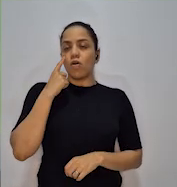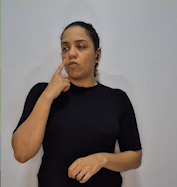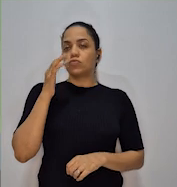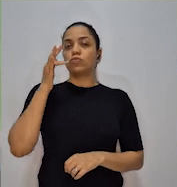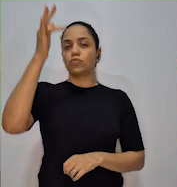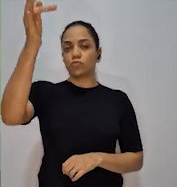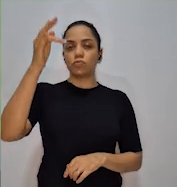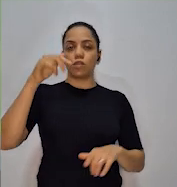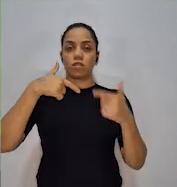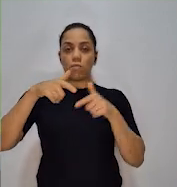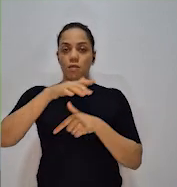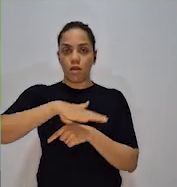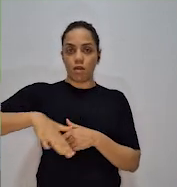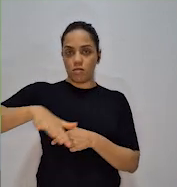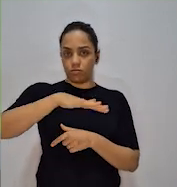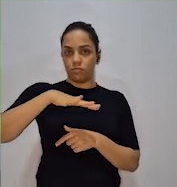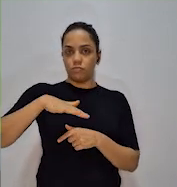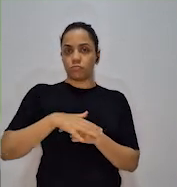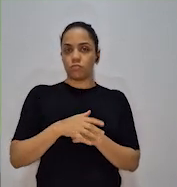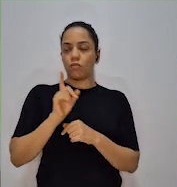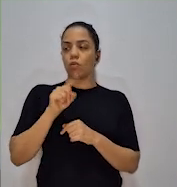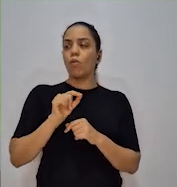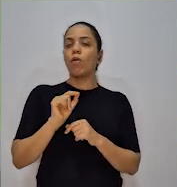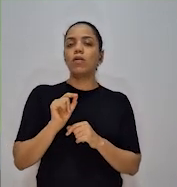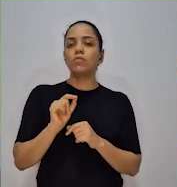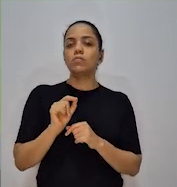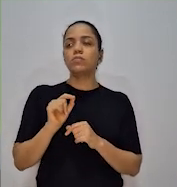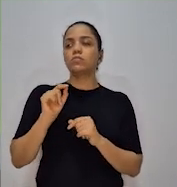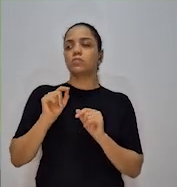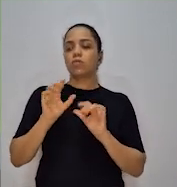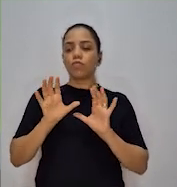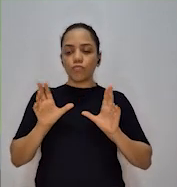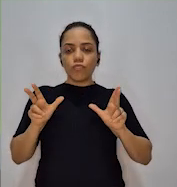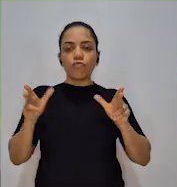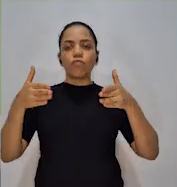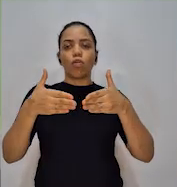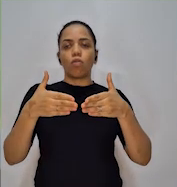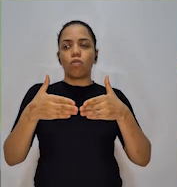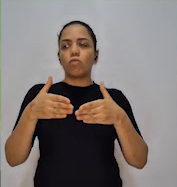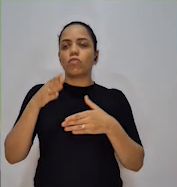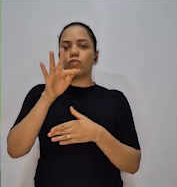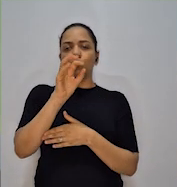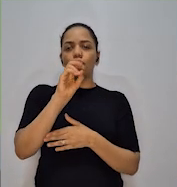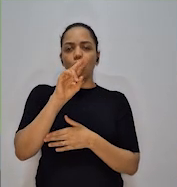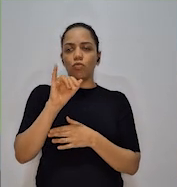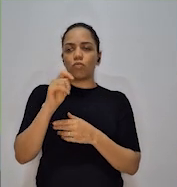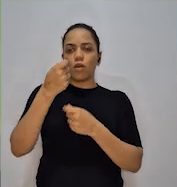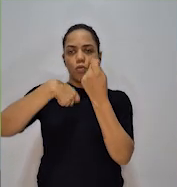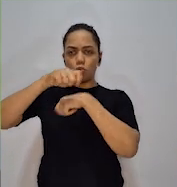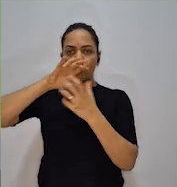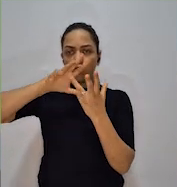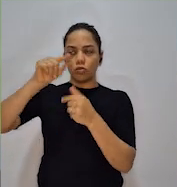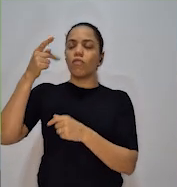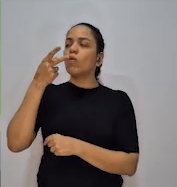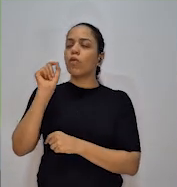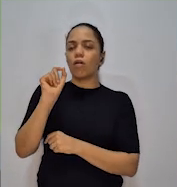trabalho do Fórum Econômico Mundial, ele diz o seguinte: nas temáticas de diversidade, equidade e inclusão,